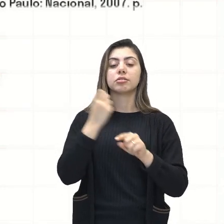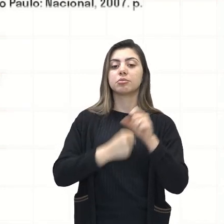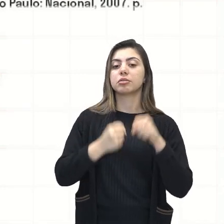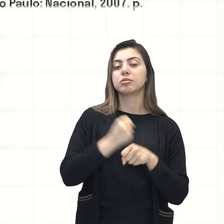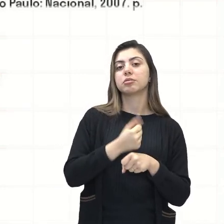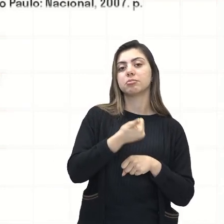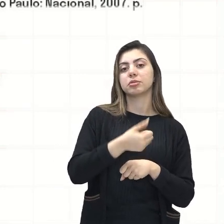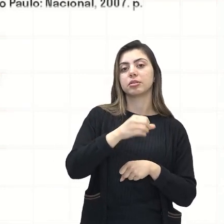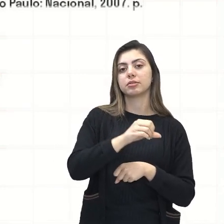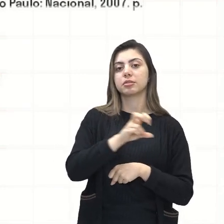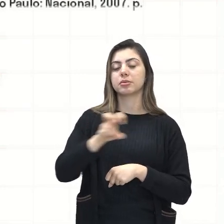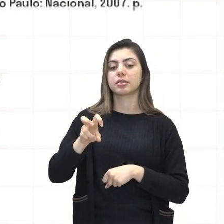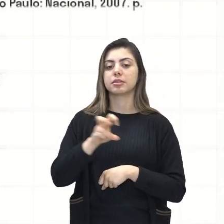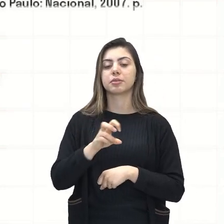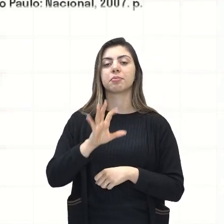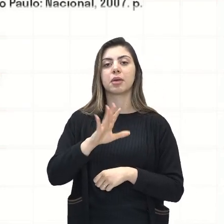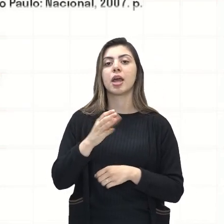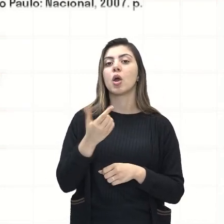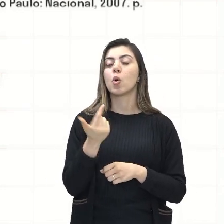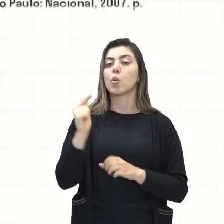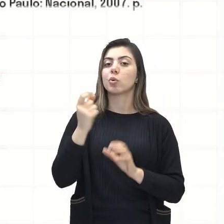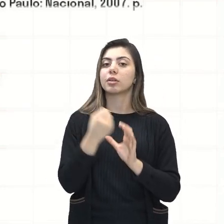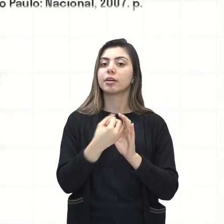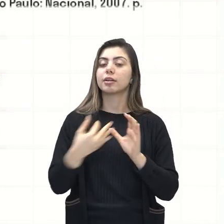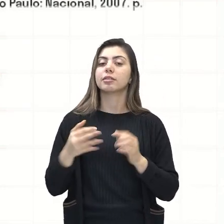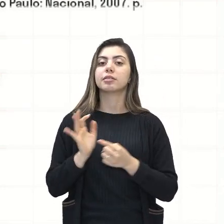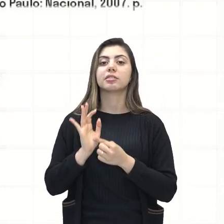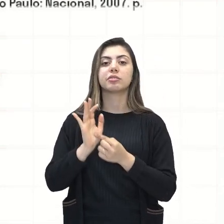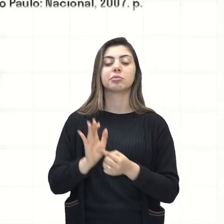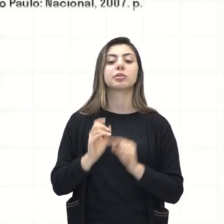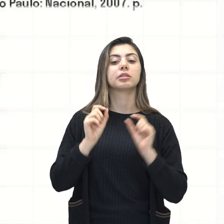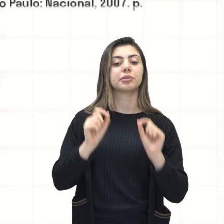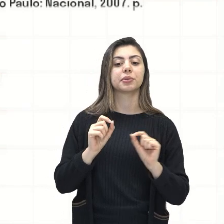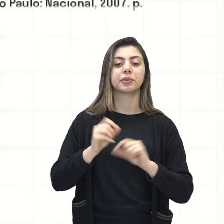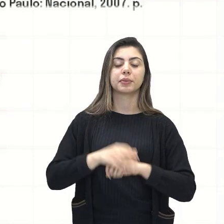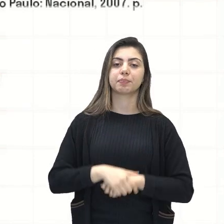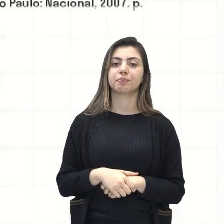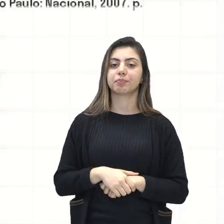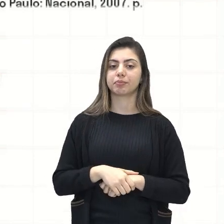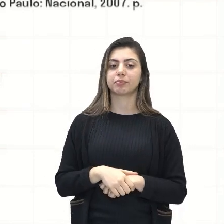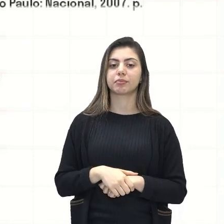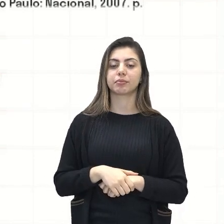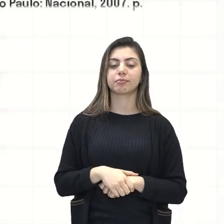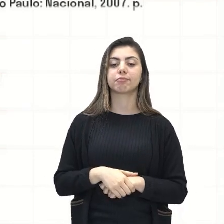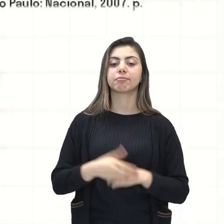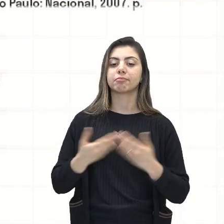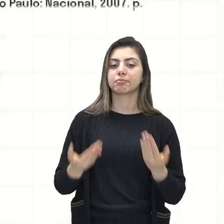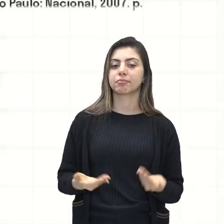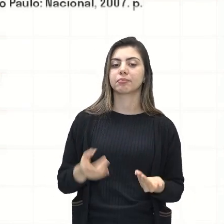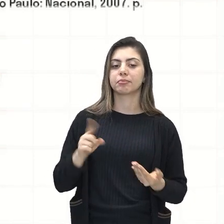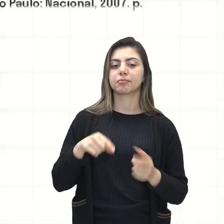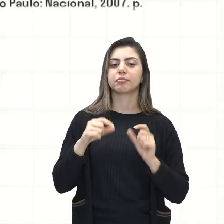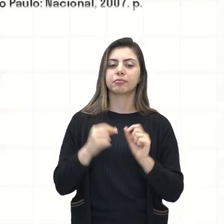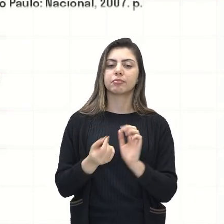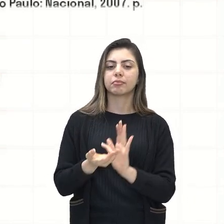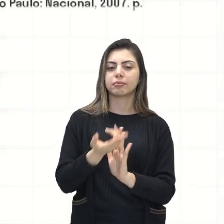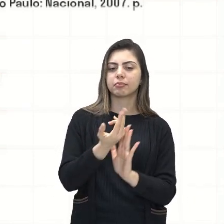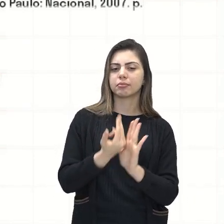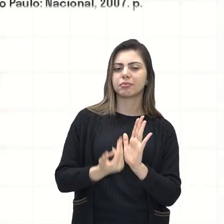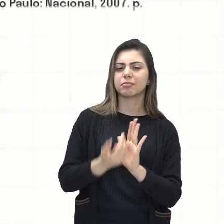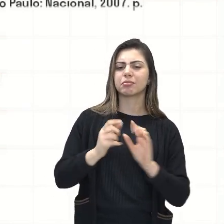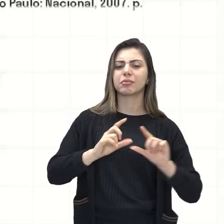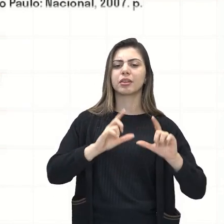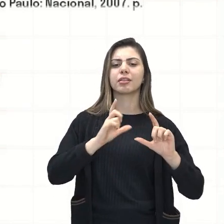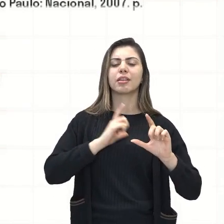1955, certo? Outro ponto que eu gostaria de destacar para vocês são esses pequenos desenhos, esses íconezinhos,